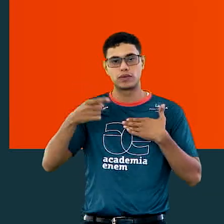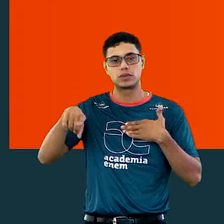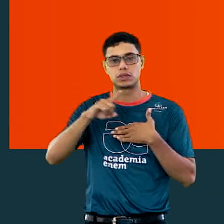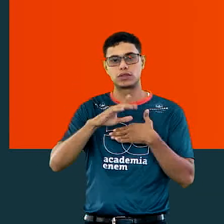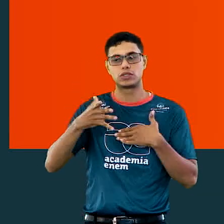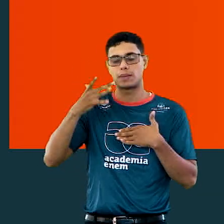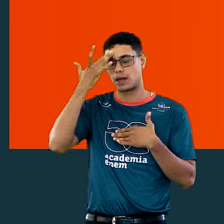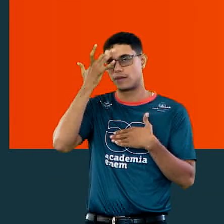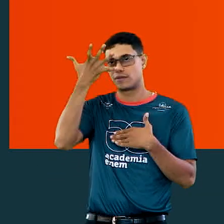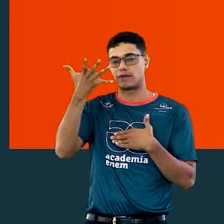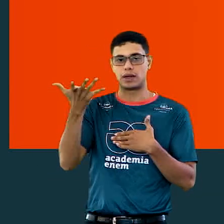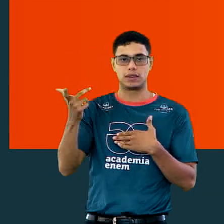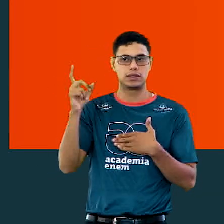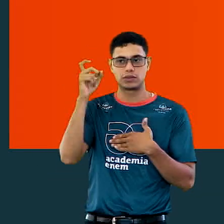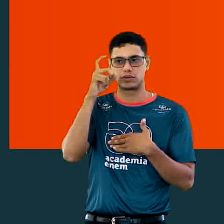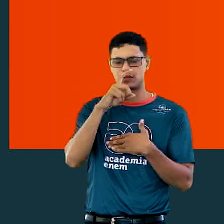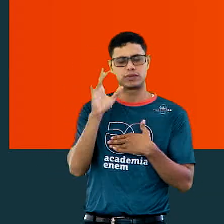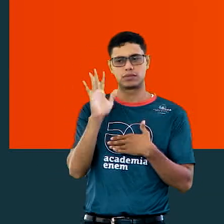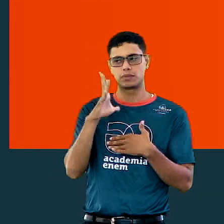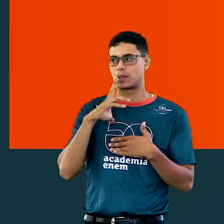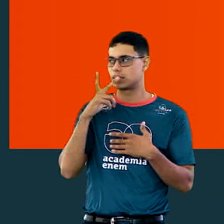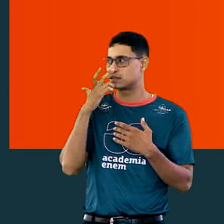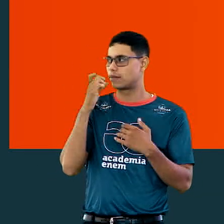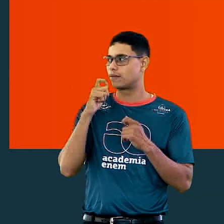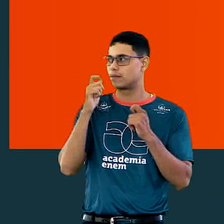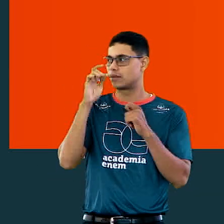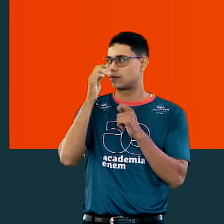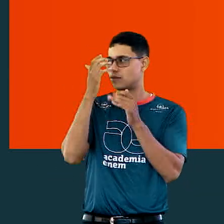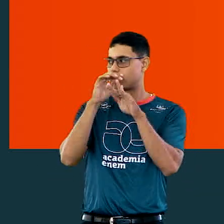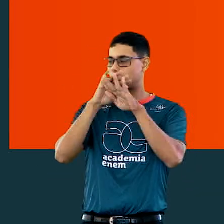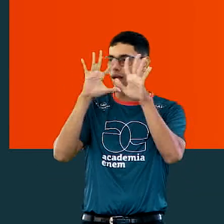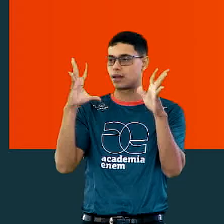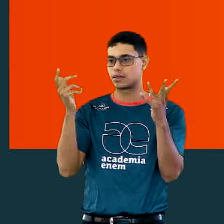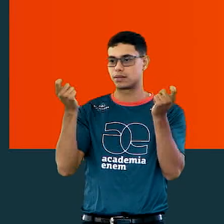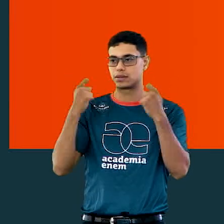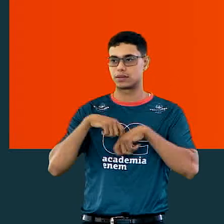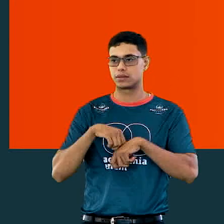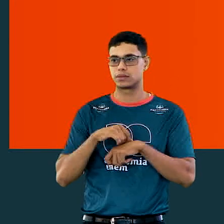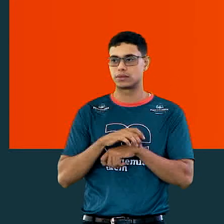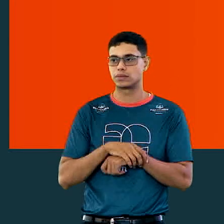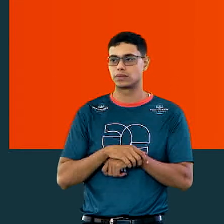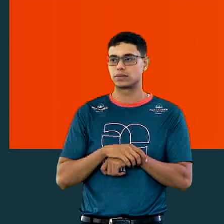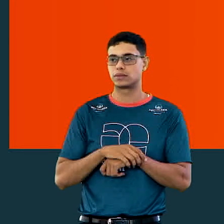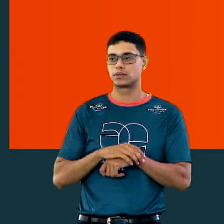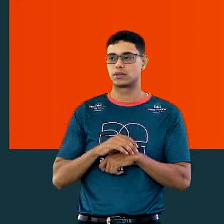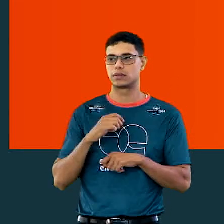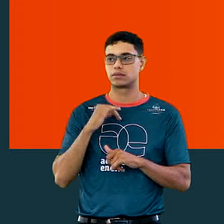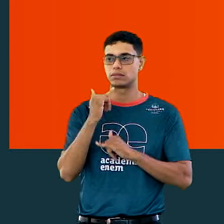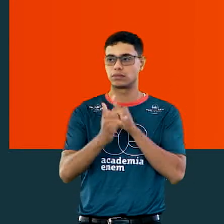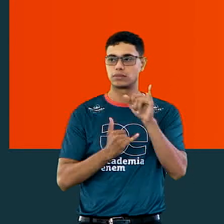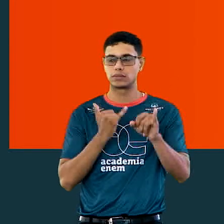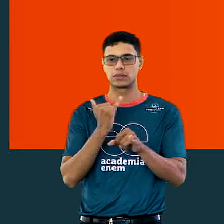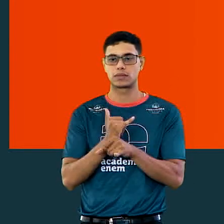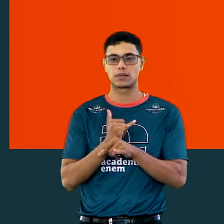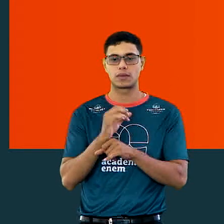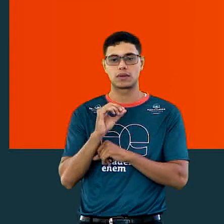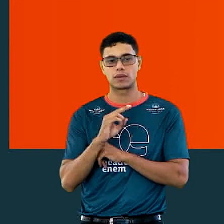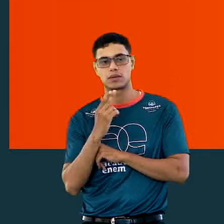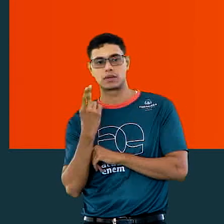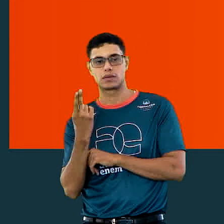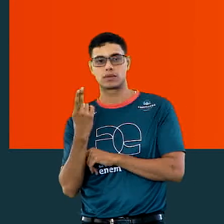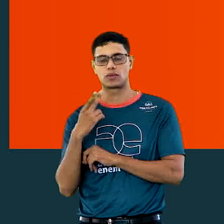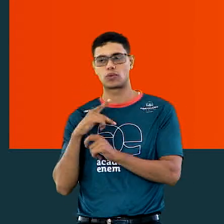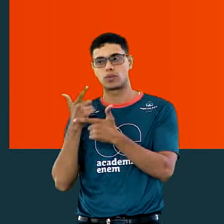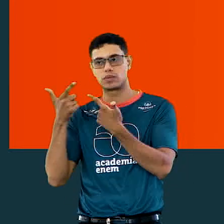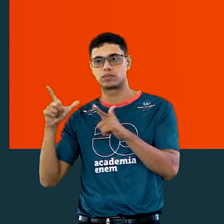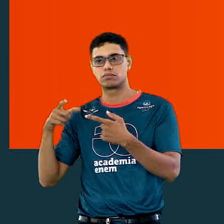mais facilidade, não teve, pessoal? Mais facilidade. Você vai depois à internet, ou a outro lugar